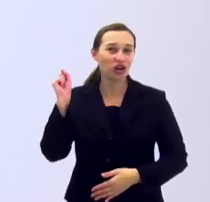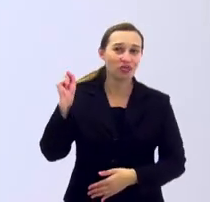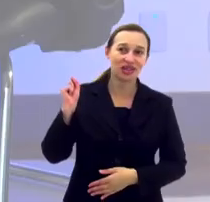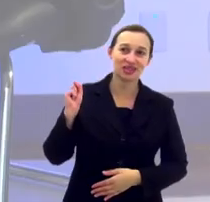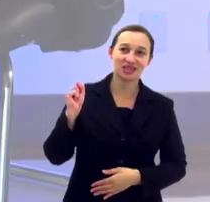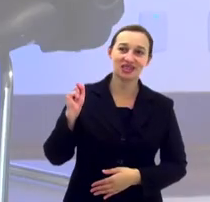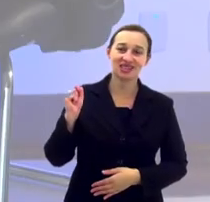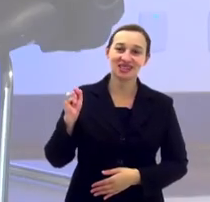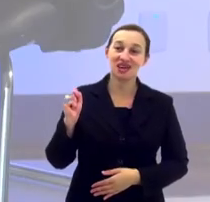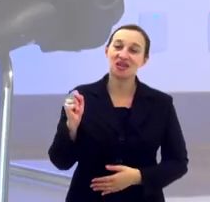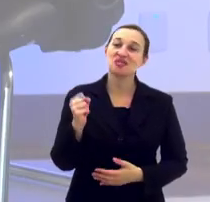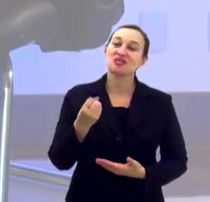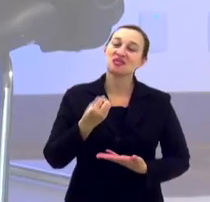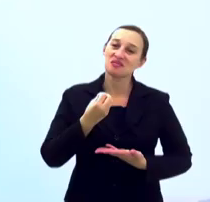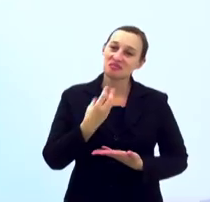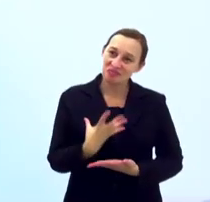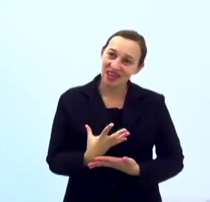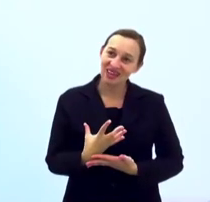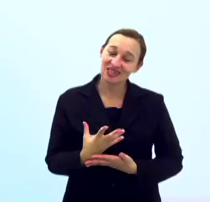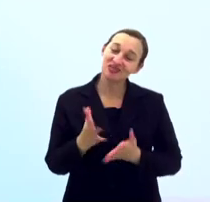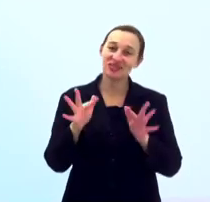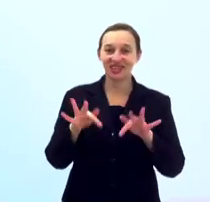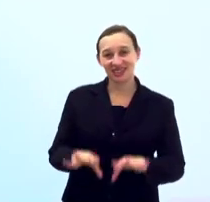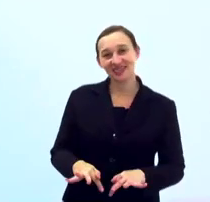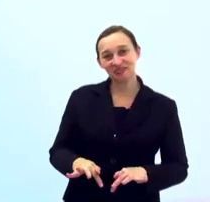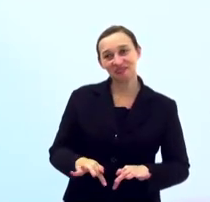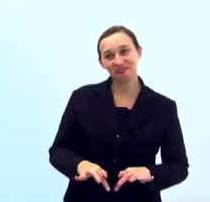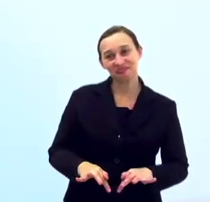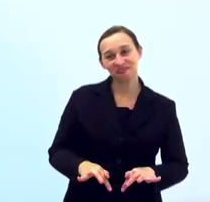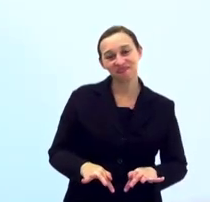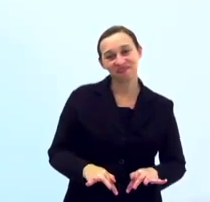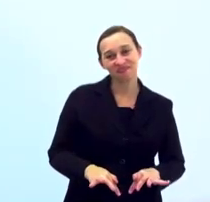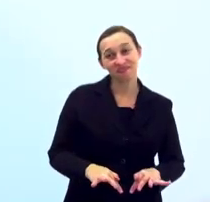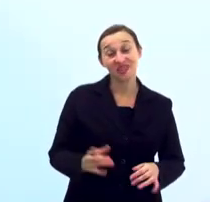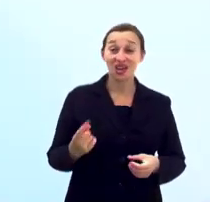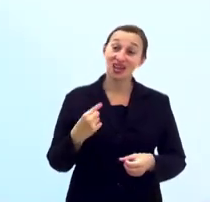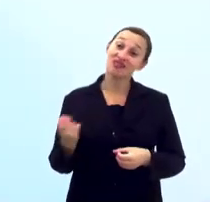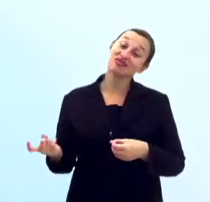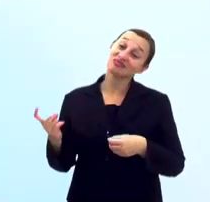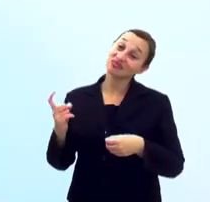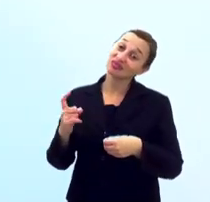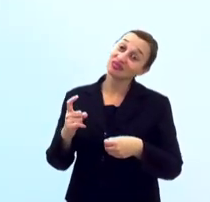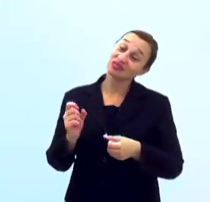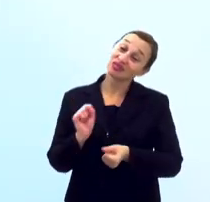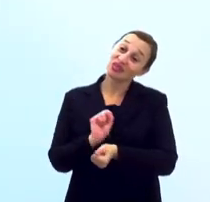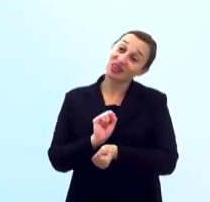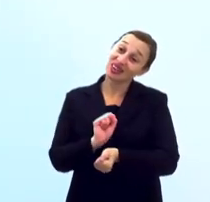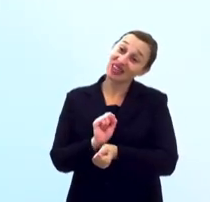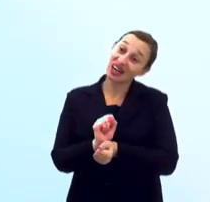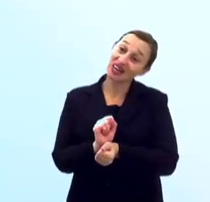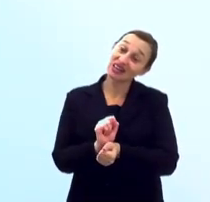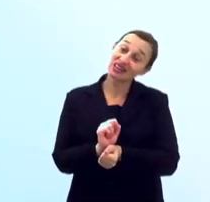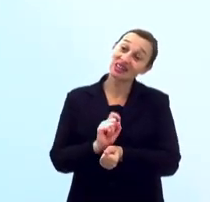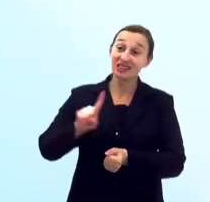mais. Bem, encerramos aqui o nosso programa. Eu vou estar esperando você